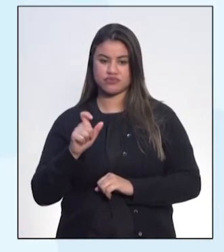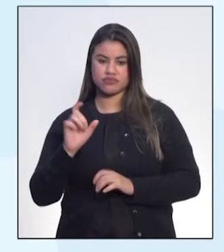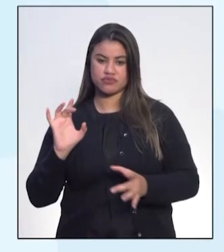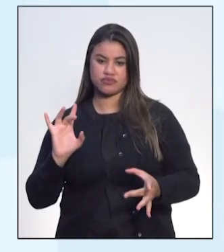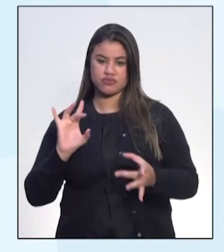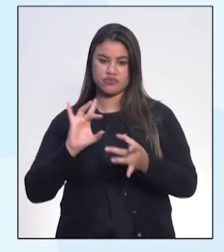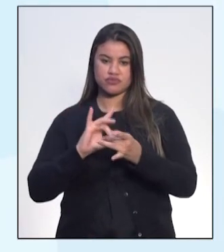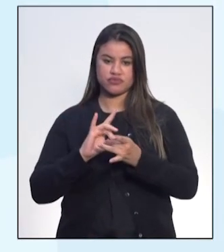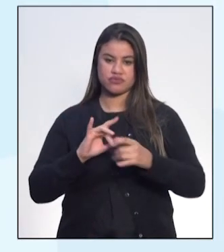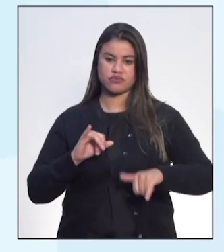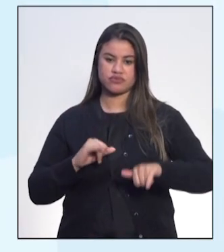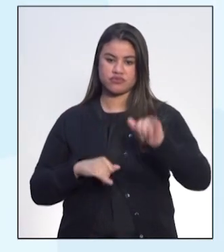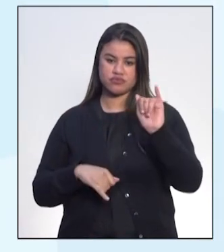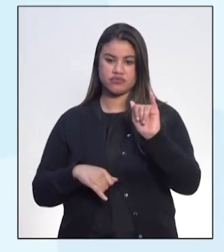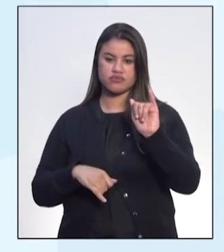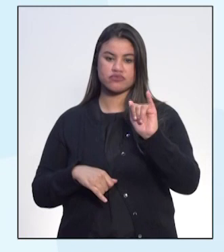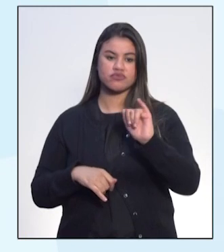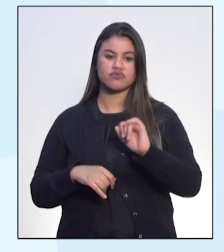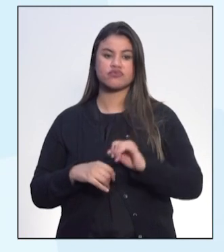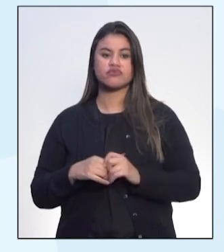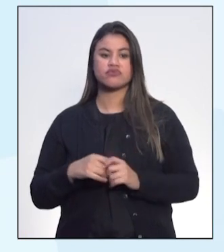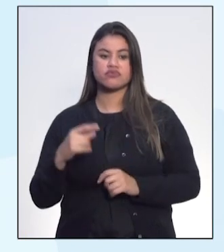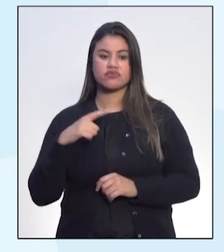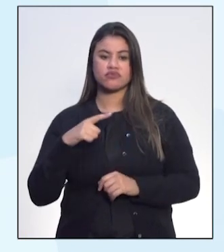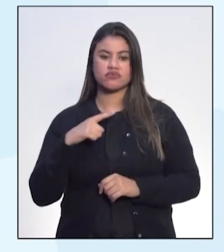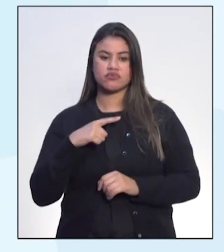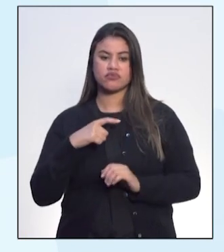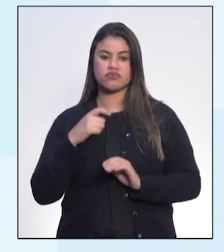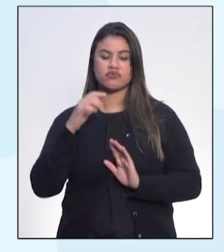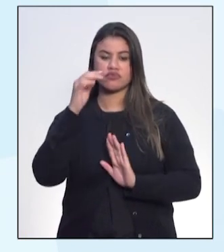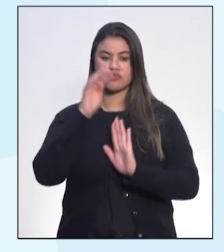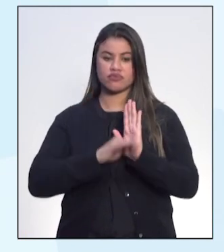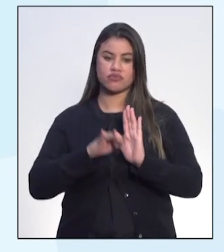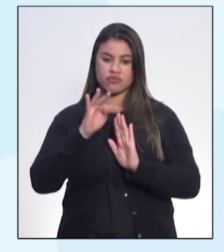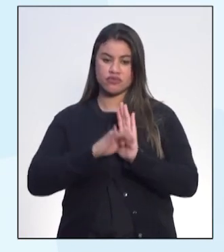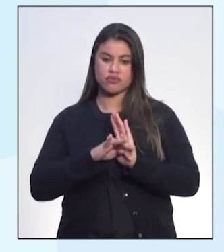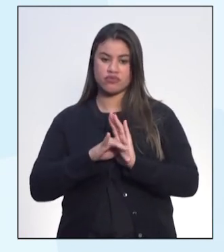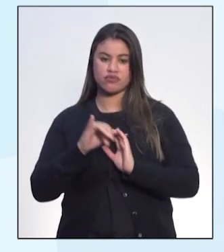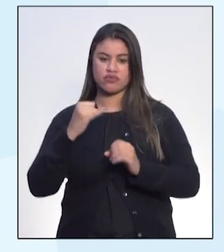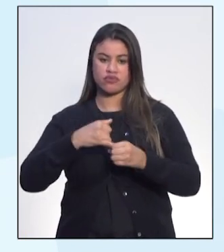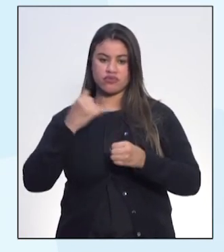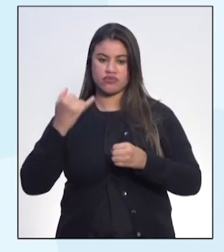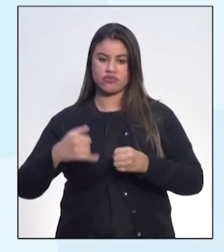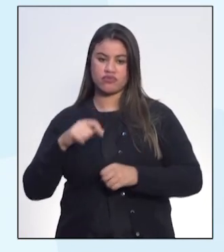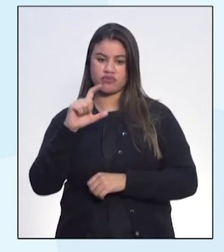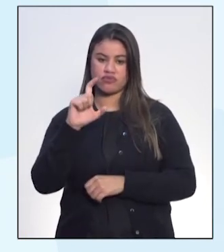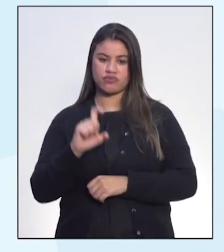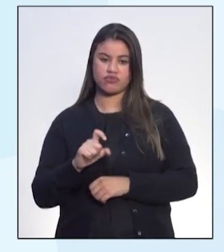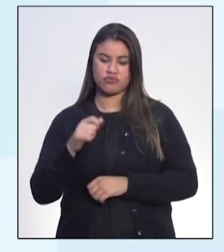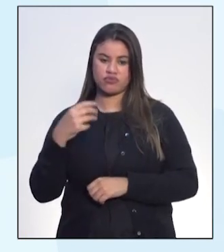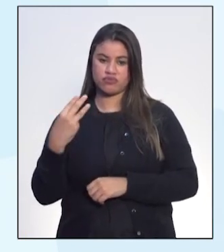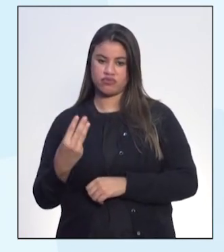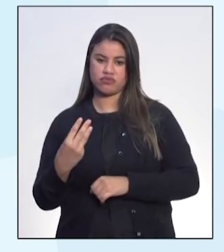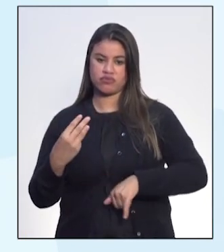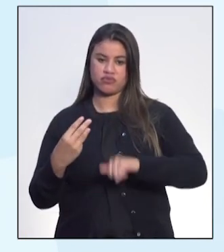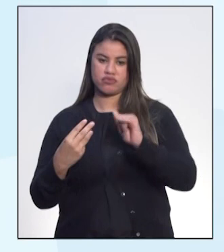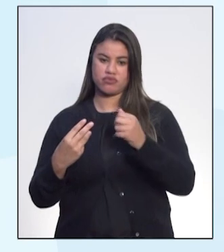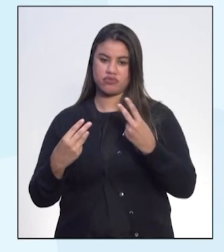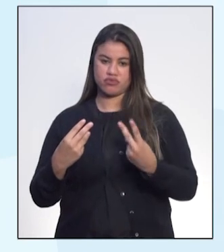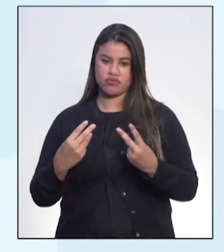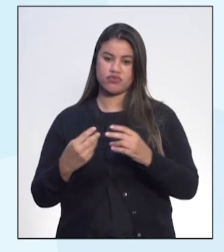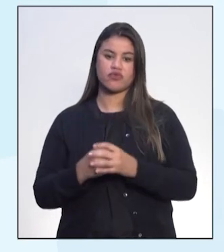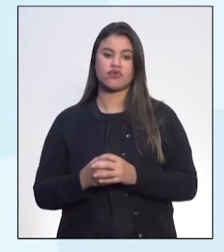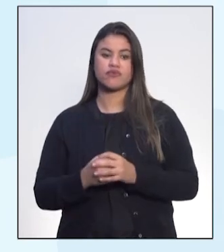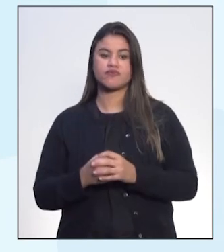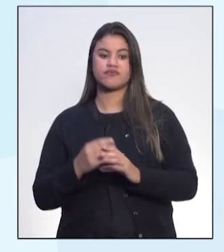outro elemento Y, forma um composto cuja fórmula iônica é X3, Y2. Indique,